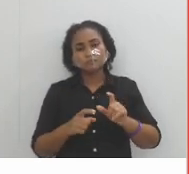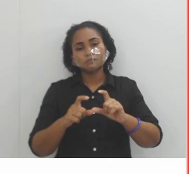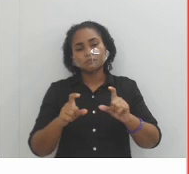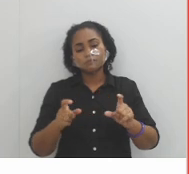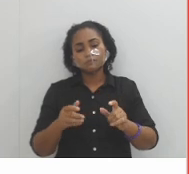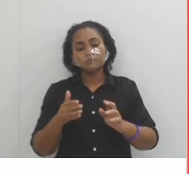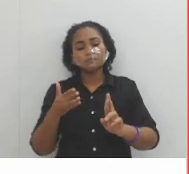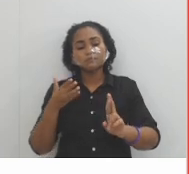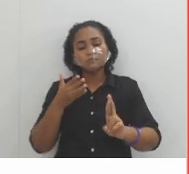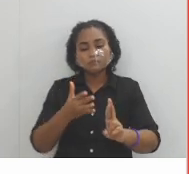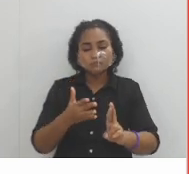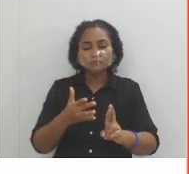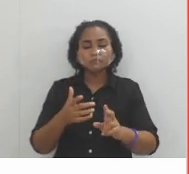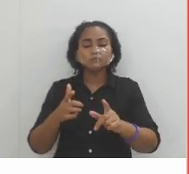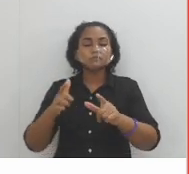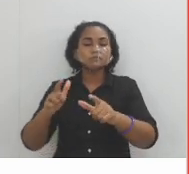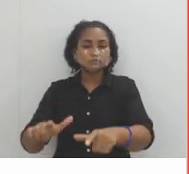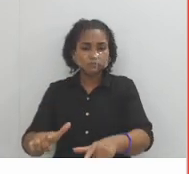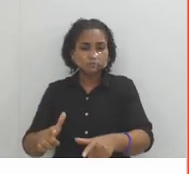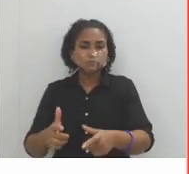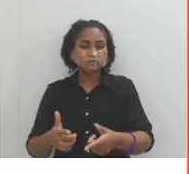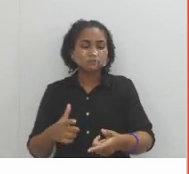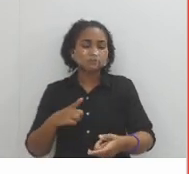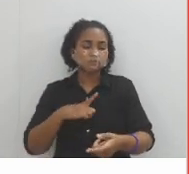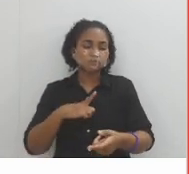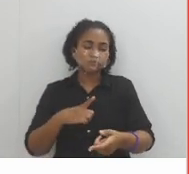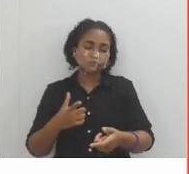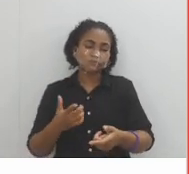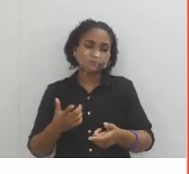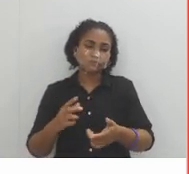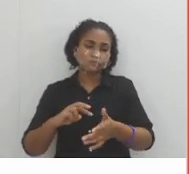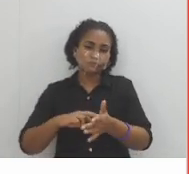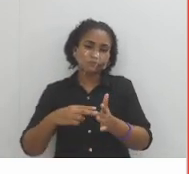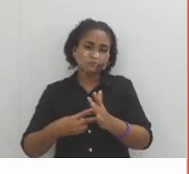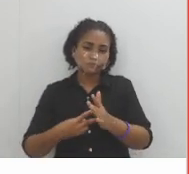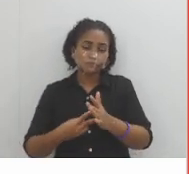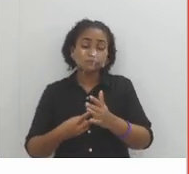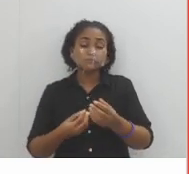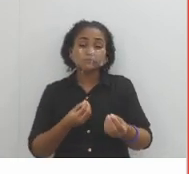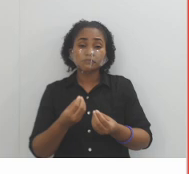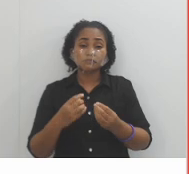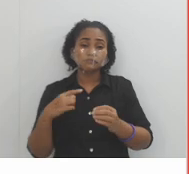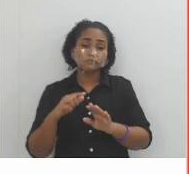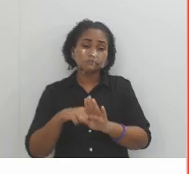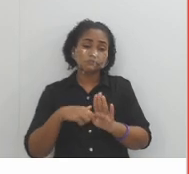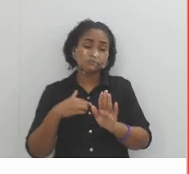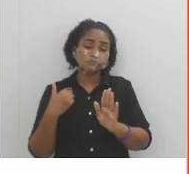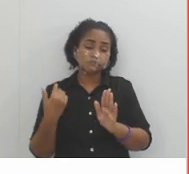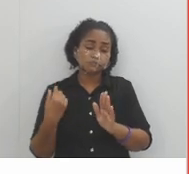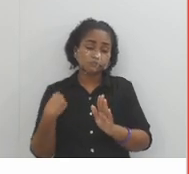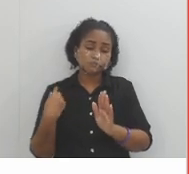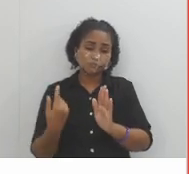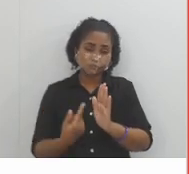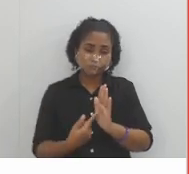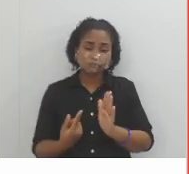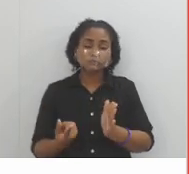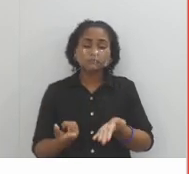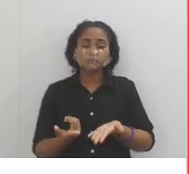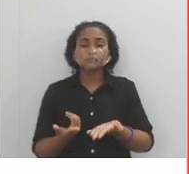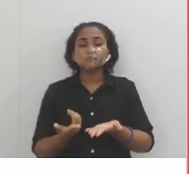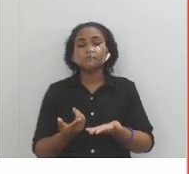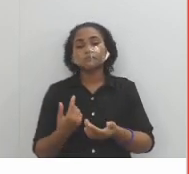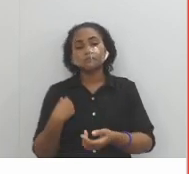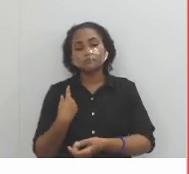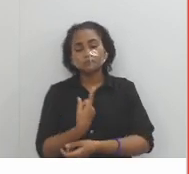destino, direção, né, são verbos que têm esse sentido. E quando nós estamos diante de verbos como chegar